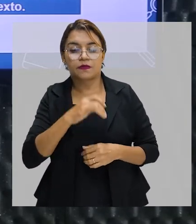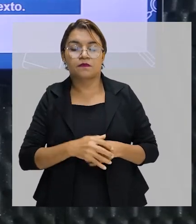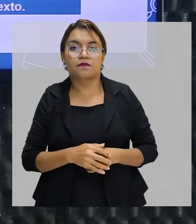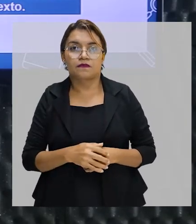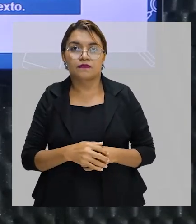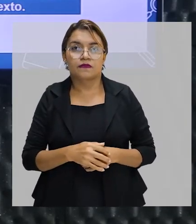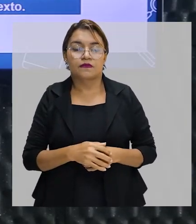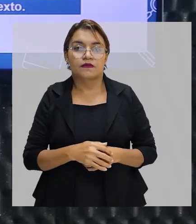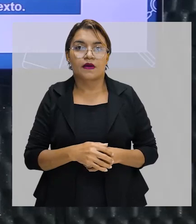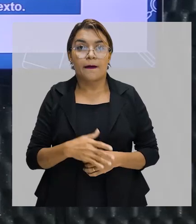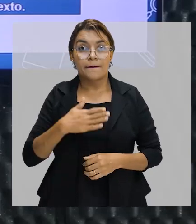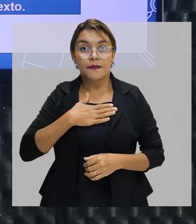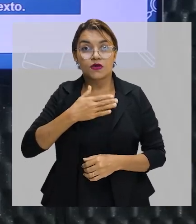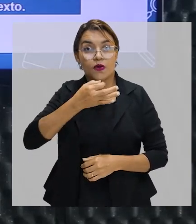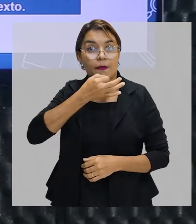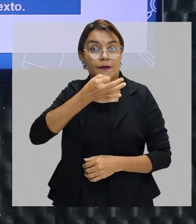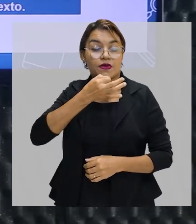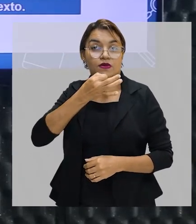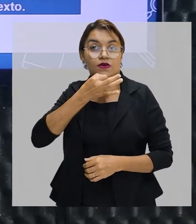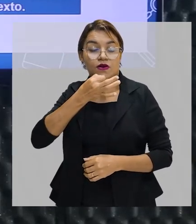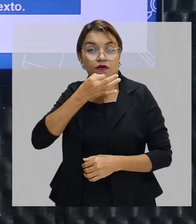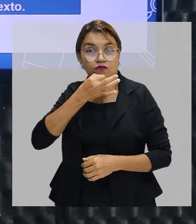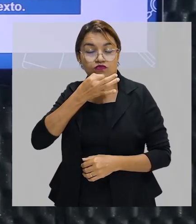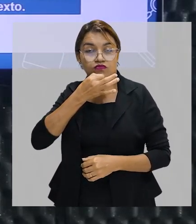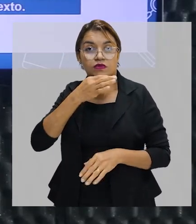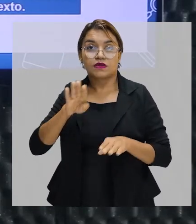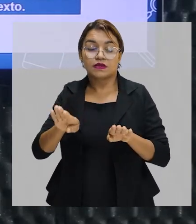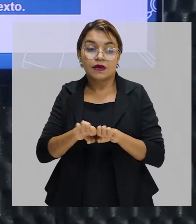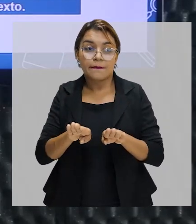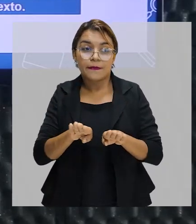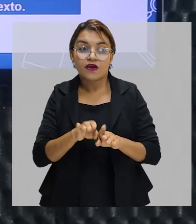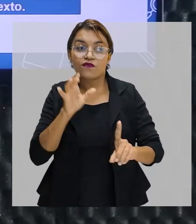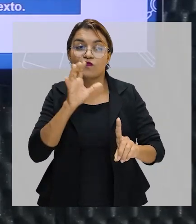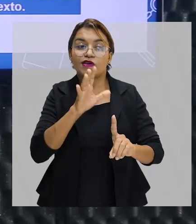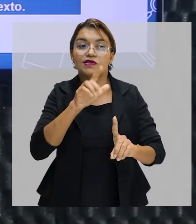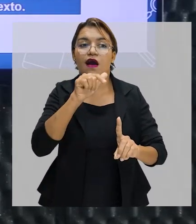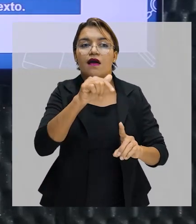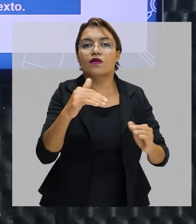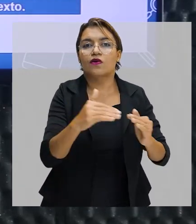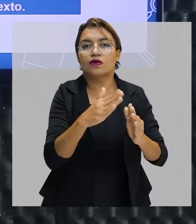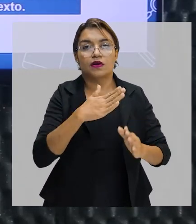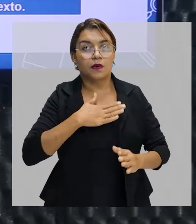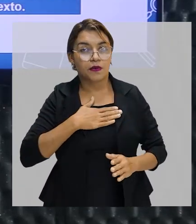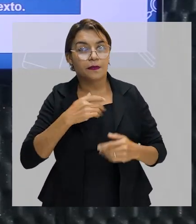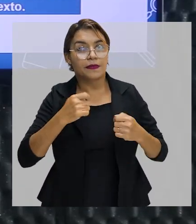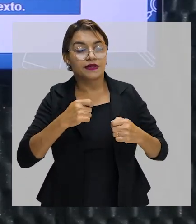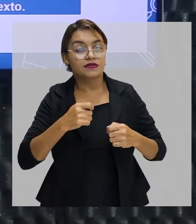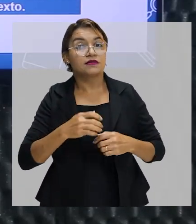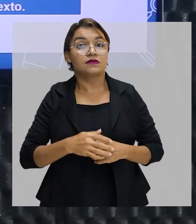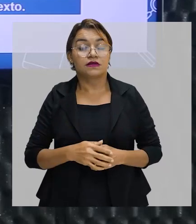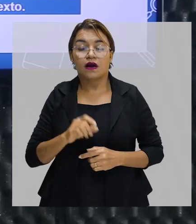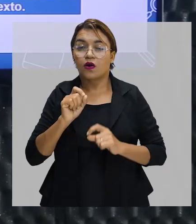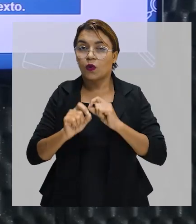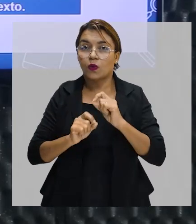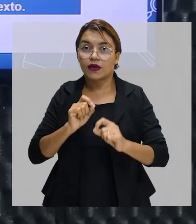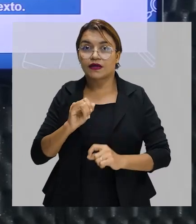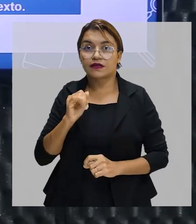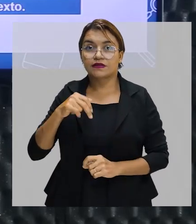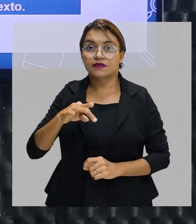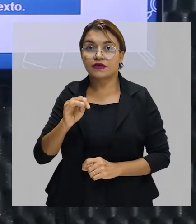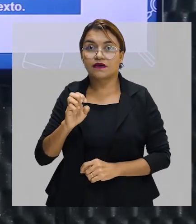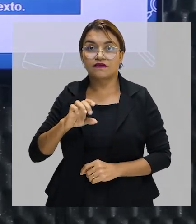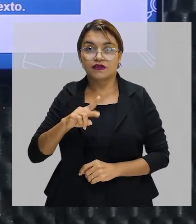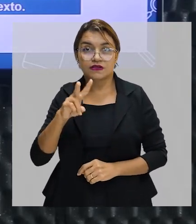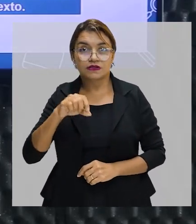defender um ponto de vista, ter que convencer um outro, aí eu tenho que apresentar uma intervenção. Então, entender o que deve ser escrito